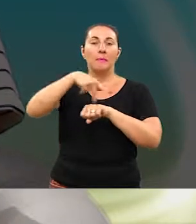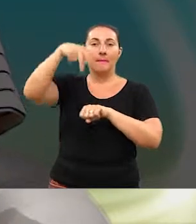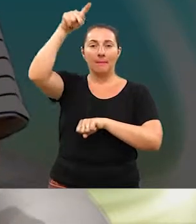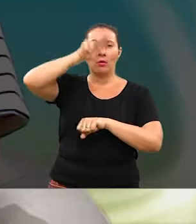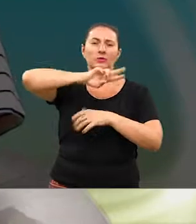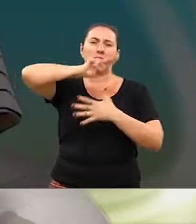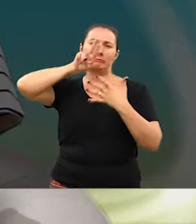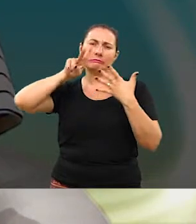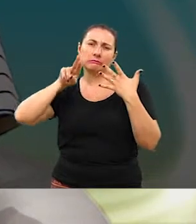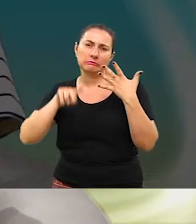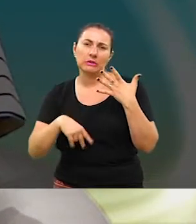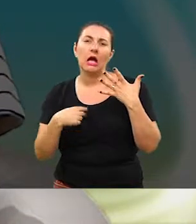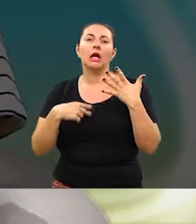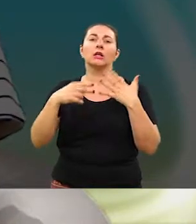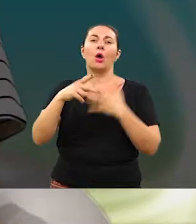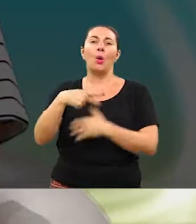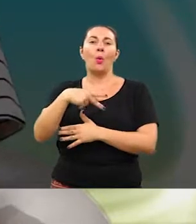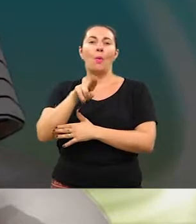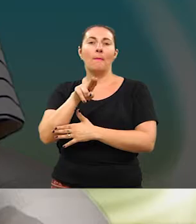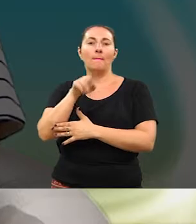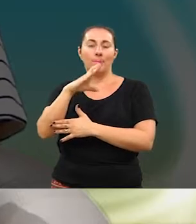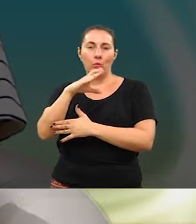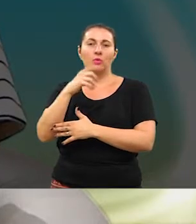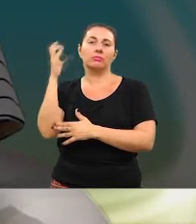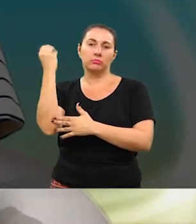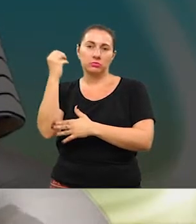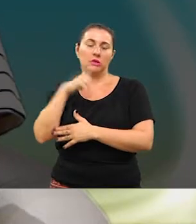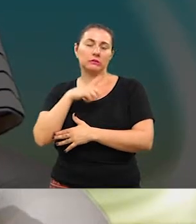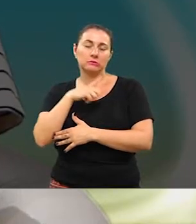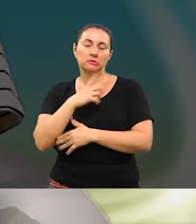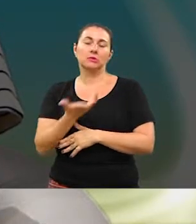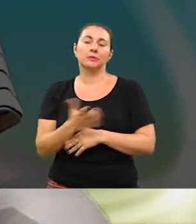pós-graduação existem vários. Inclusive, a PUC lá em Porto Alegre tem um também.